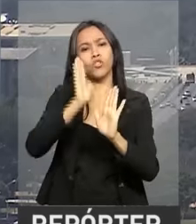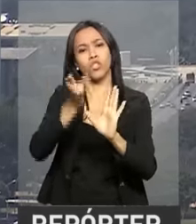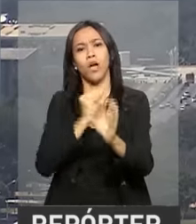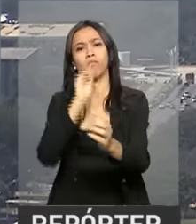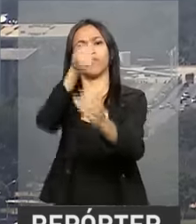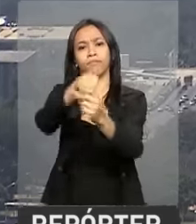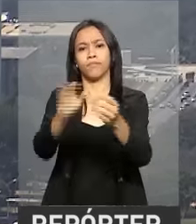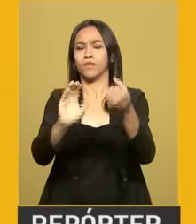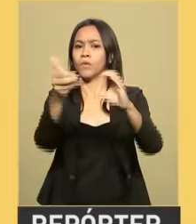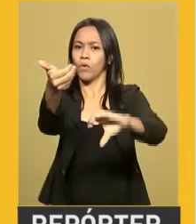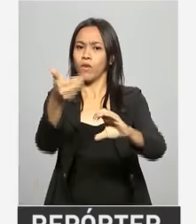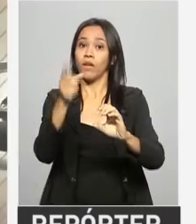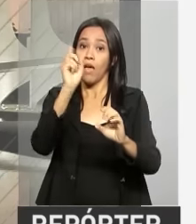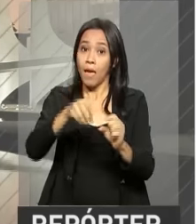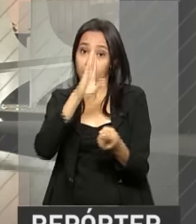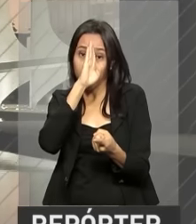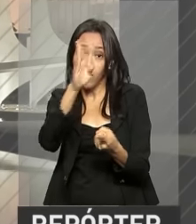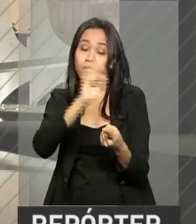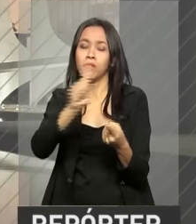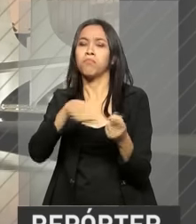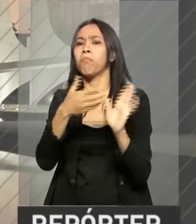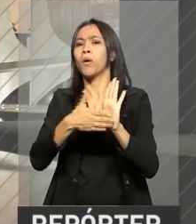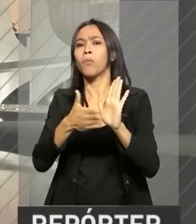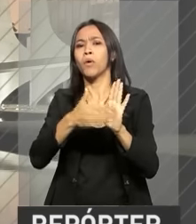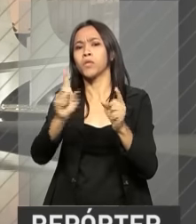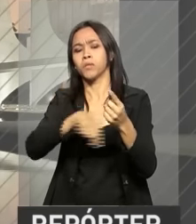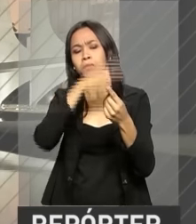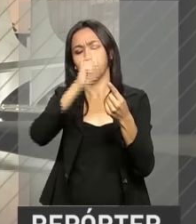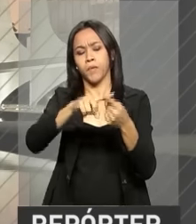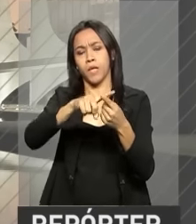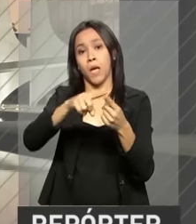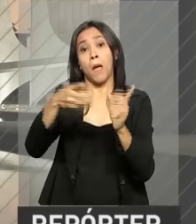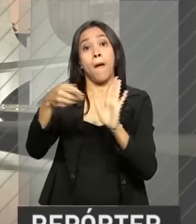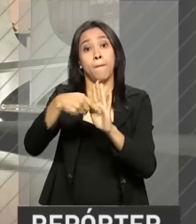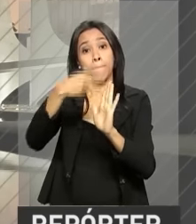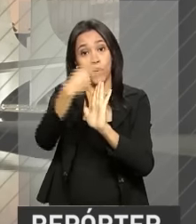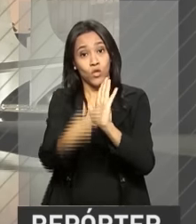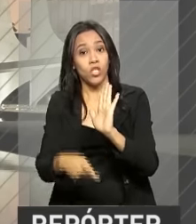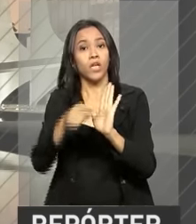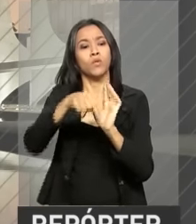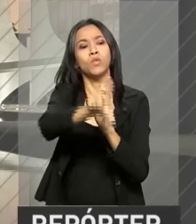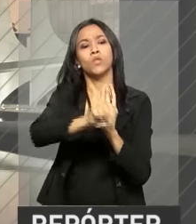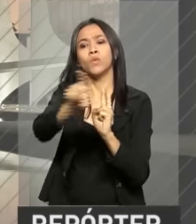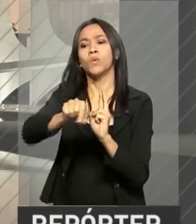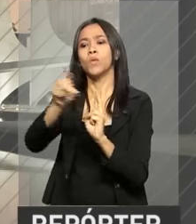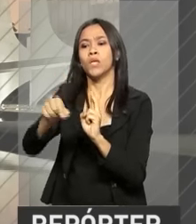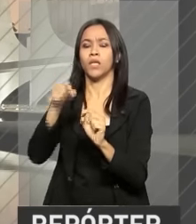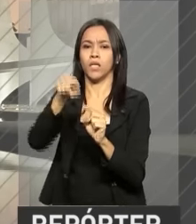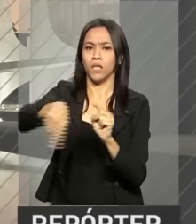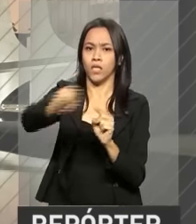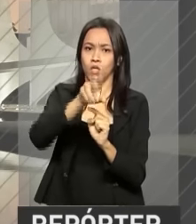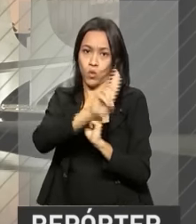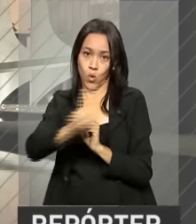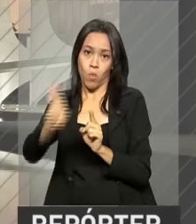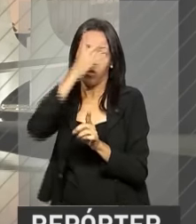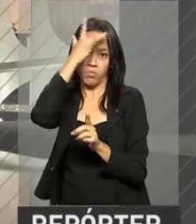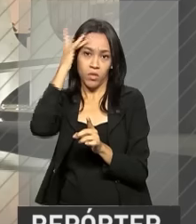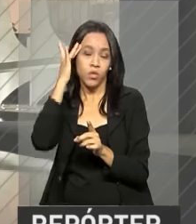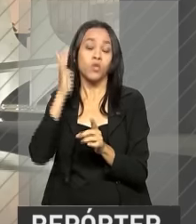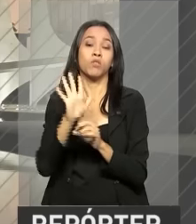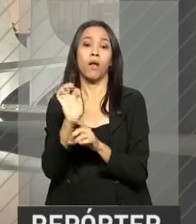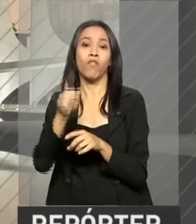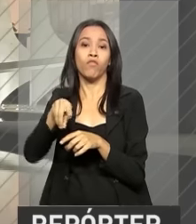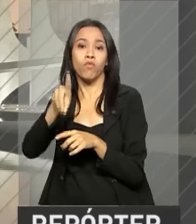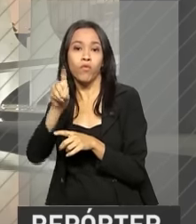serão priorizadas entre elas o projeto que define critérios para nomeação de dirigentes dos fundos de pensão e empresas